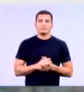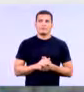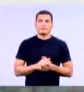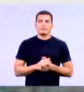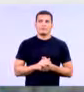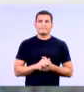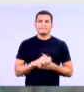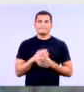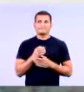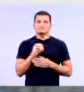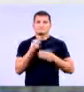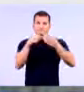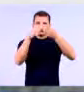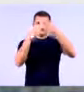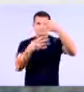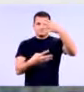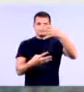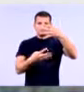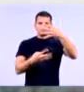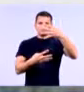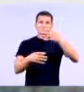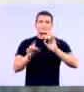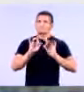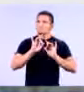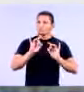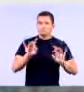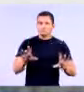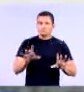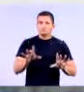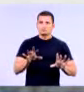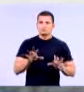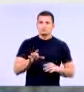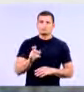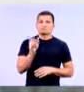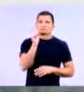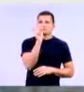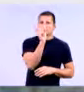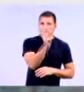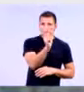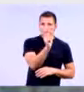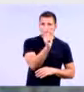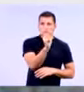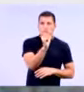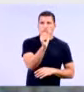Vai aparecer somente, as palavras